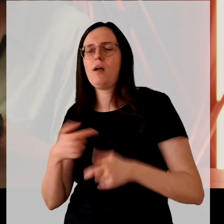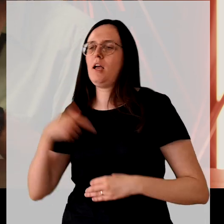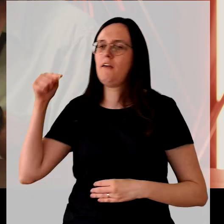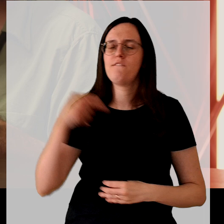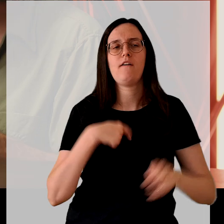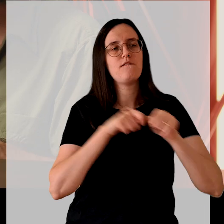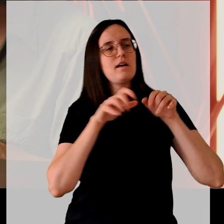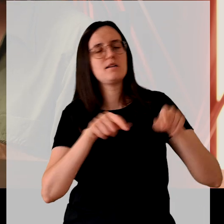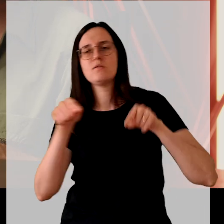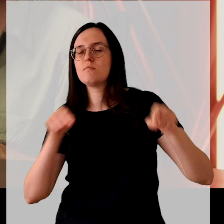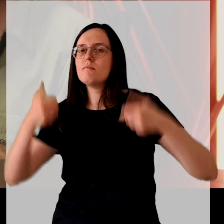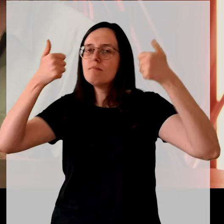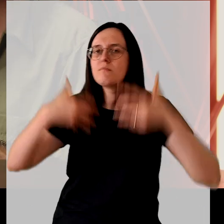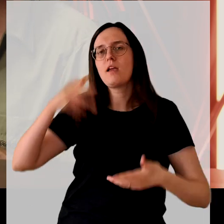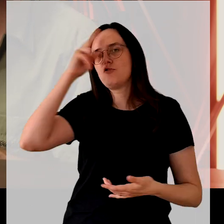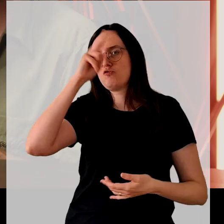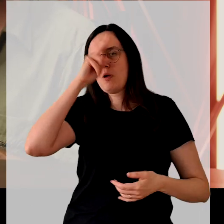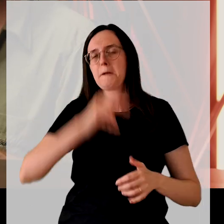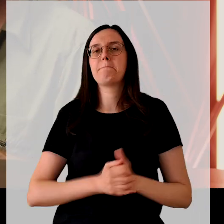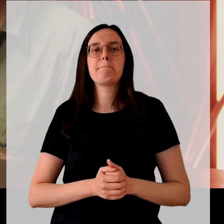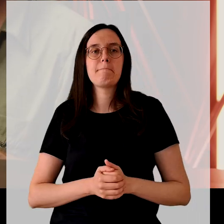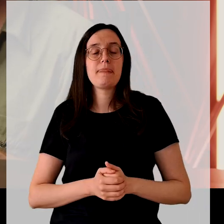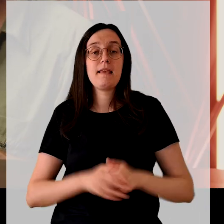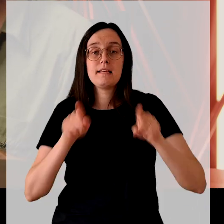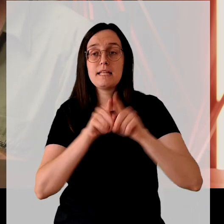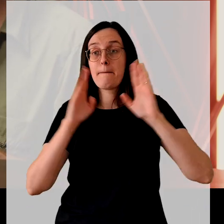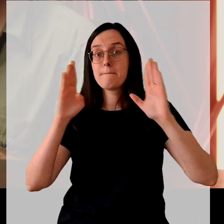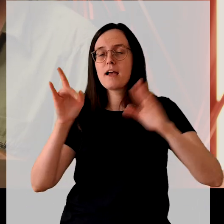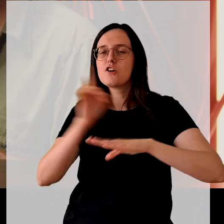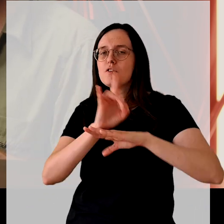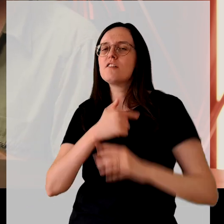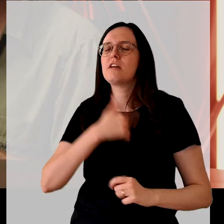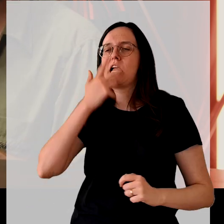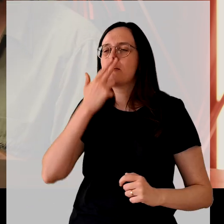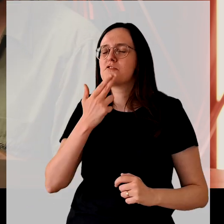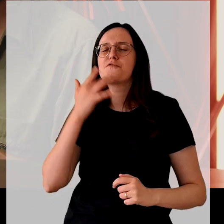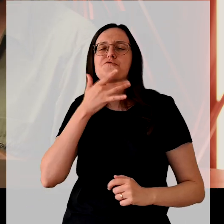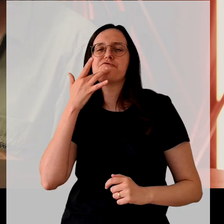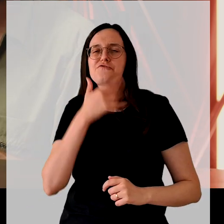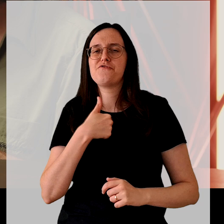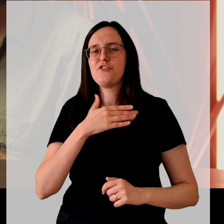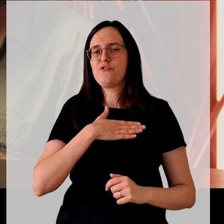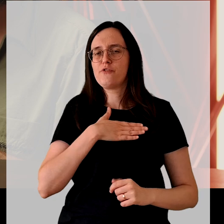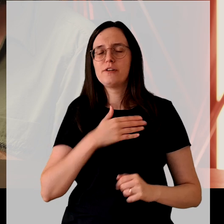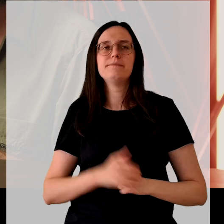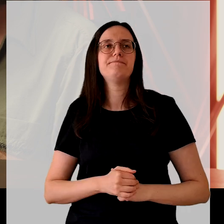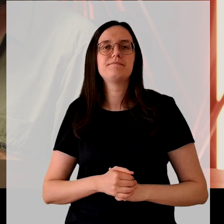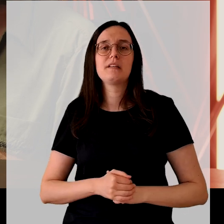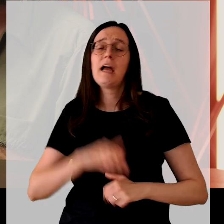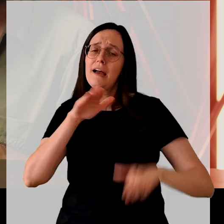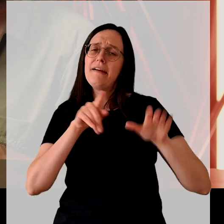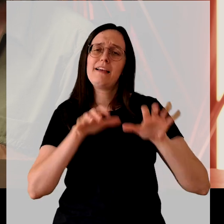de tal lugar, eu fazia isso, contando as histórias. A parte de documentário eu acho muito, muito gostoso de fazer,